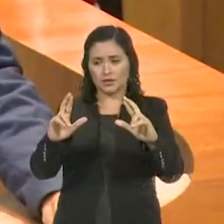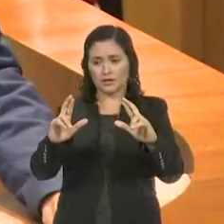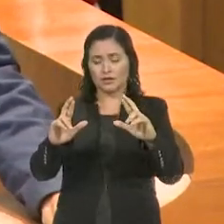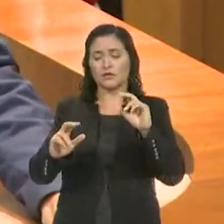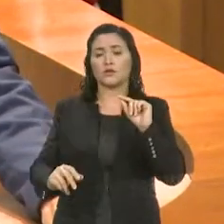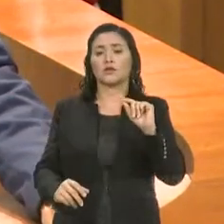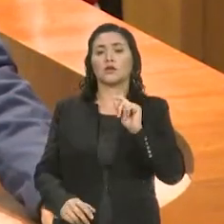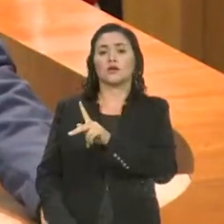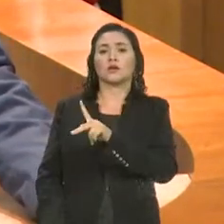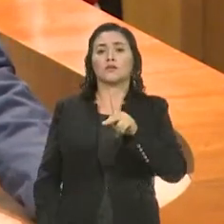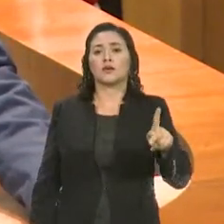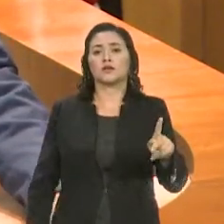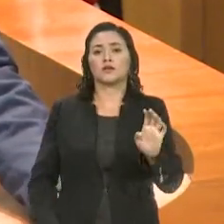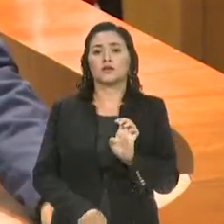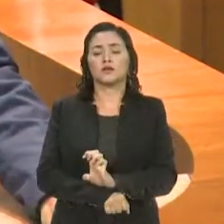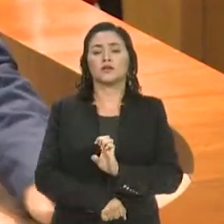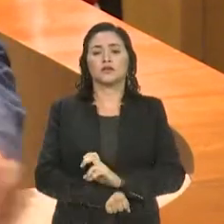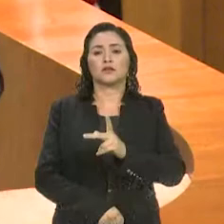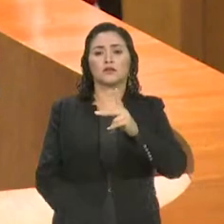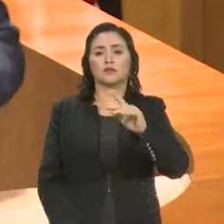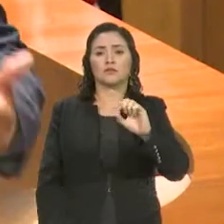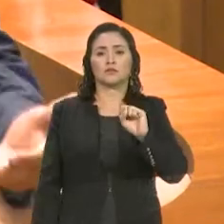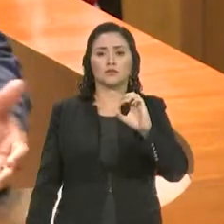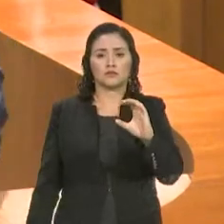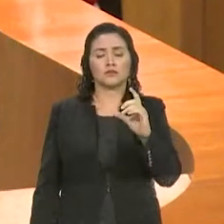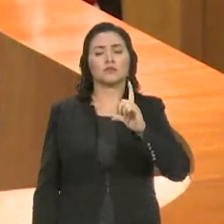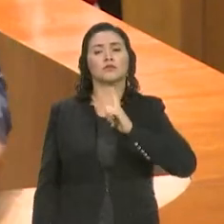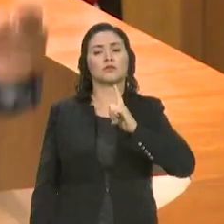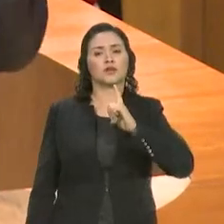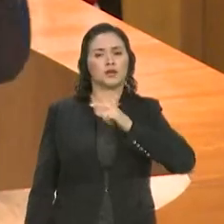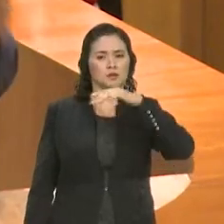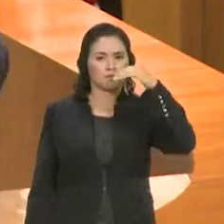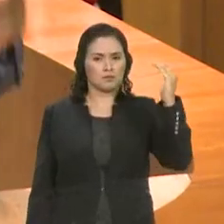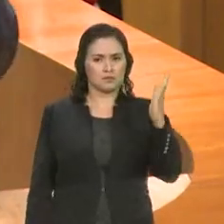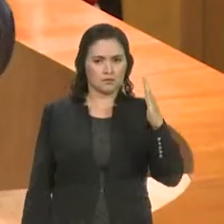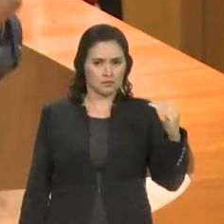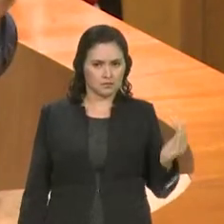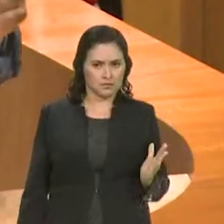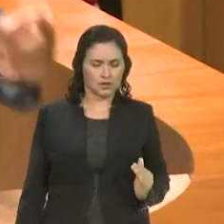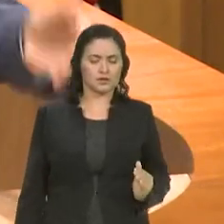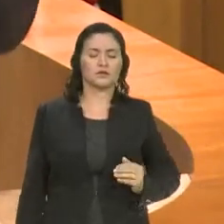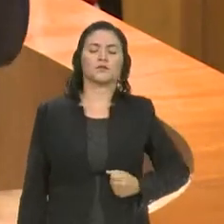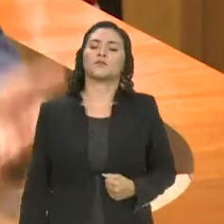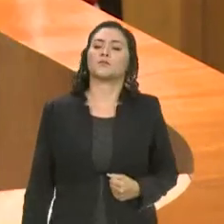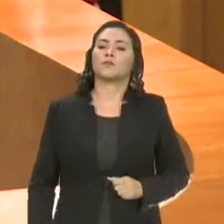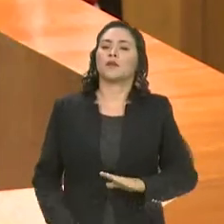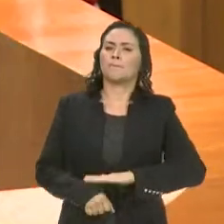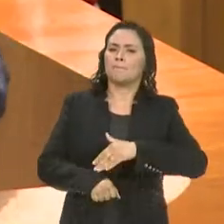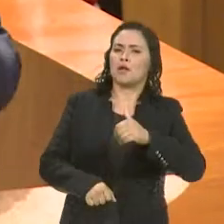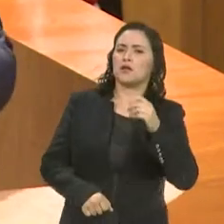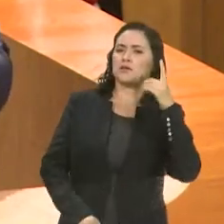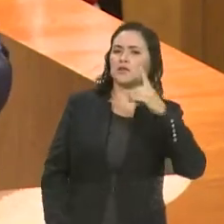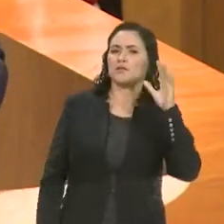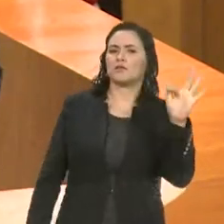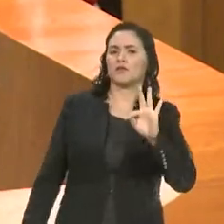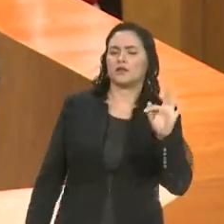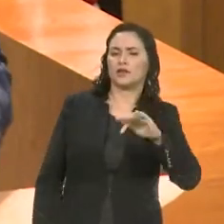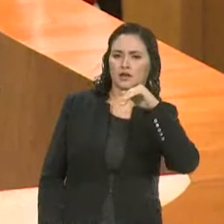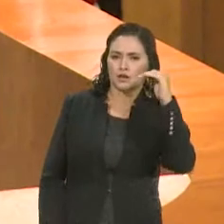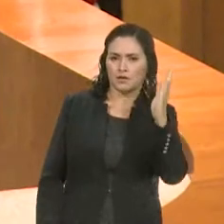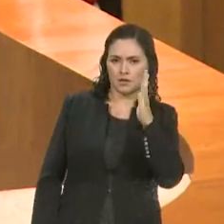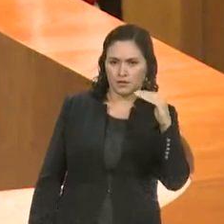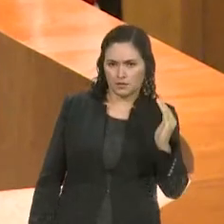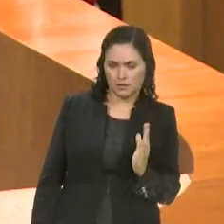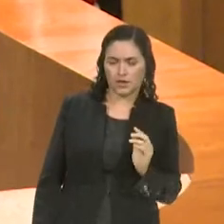que o presidente estadual do PSC, deputado Aloysio Mendes, tem em todo o Brasil. Um dos melhores deputados federais do Brasil, e